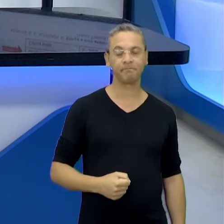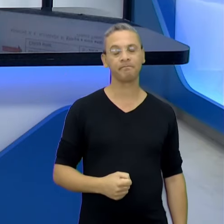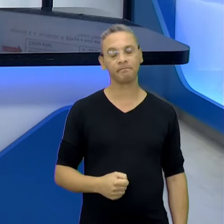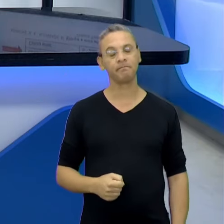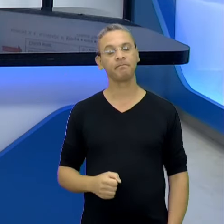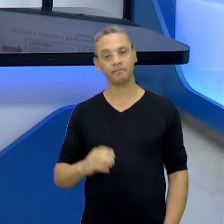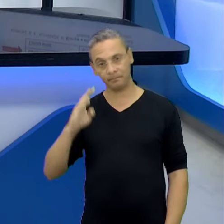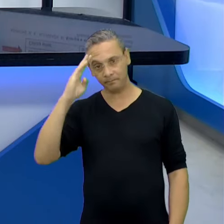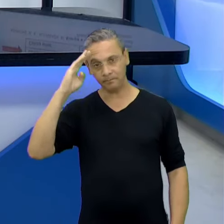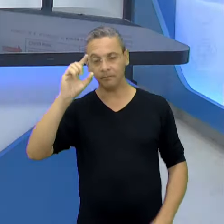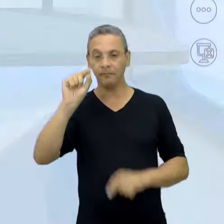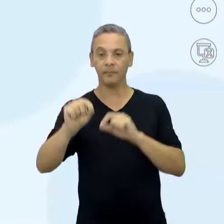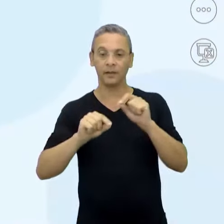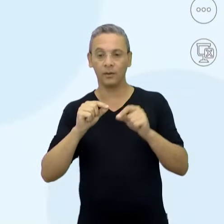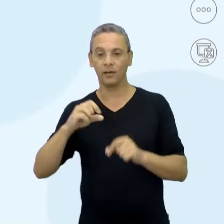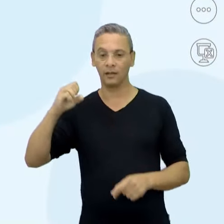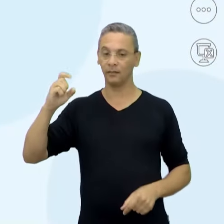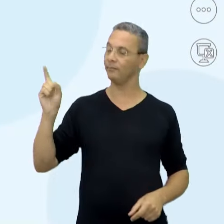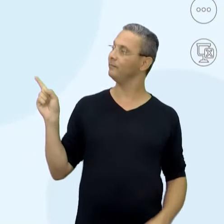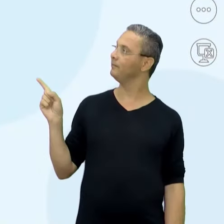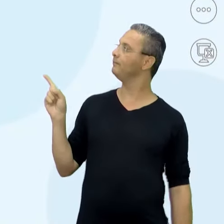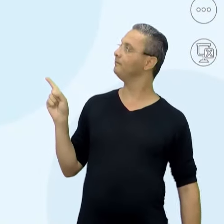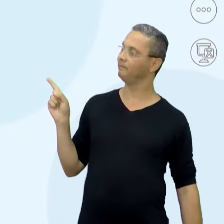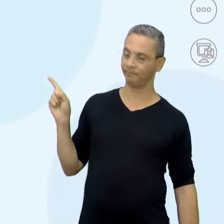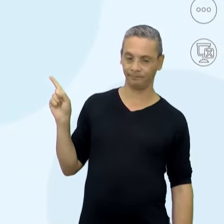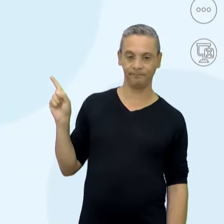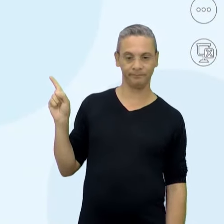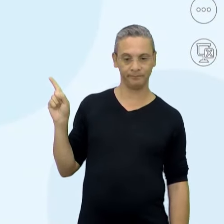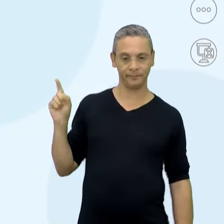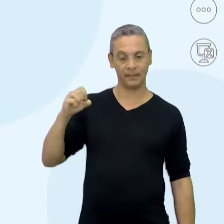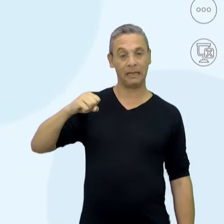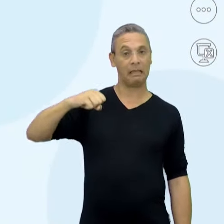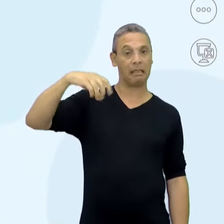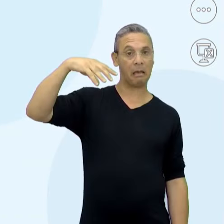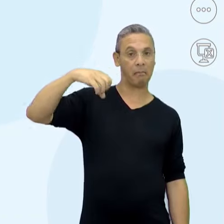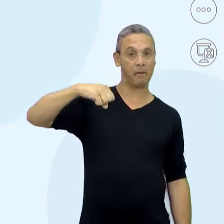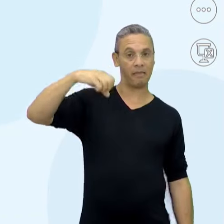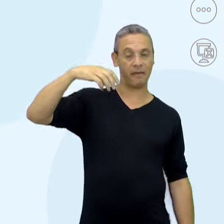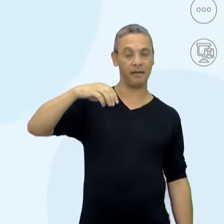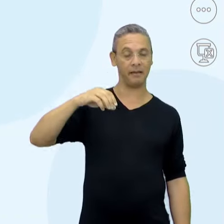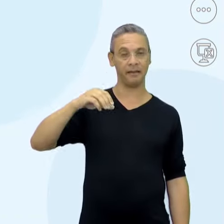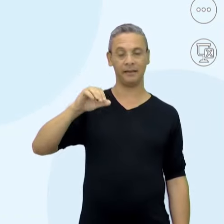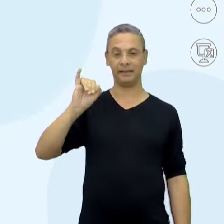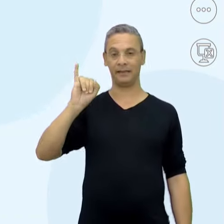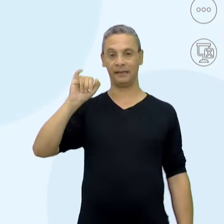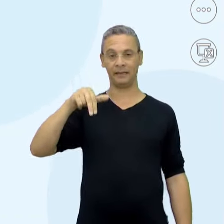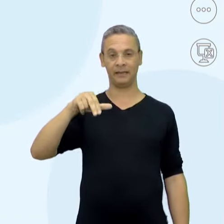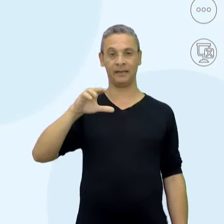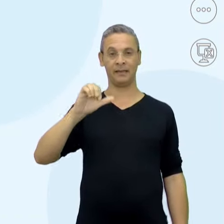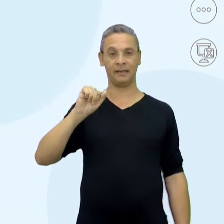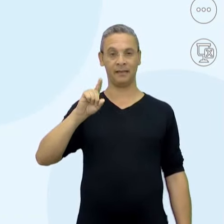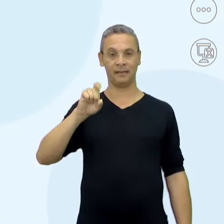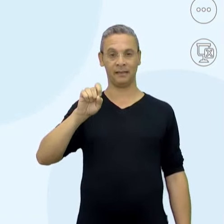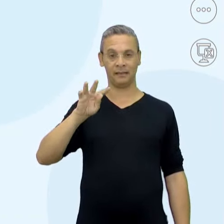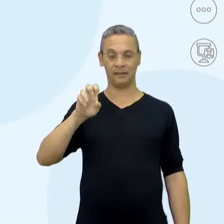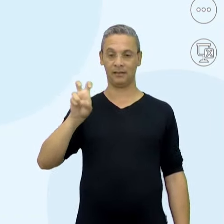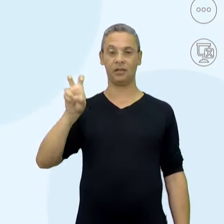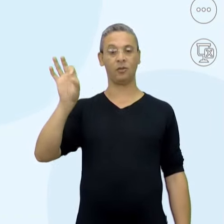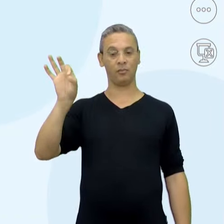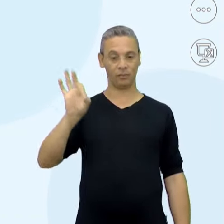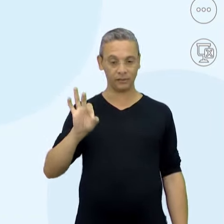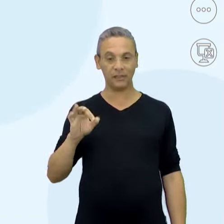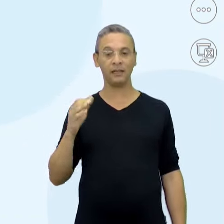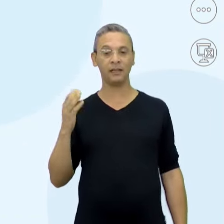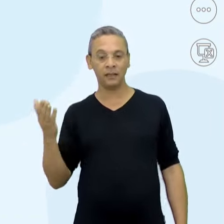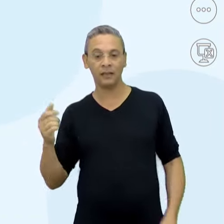destaca então que enquanto a lâmpada incandescente corresponde lá nos cálculos que nós fizemos, cerca de 5%, nós temos